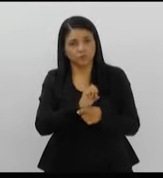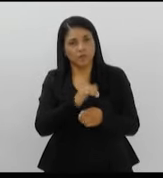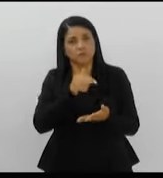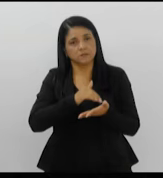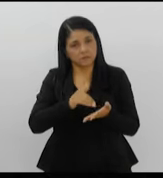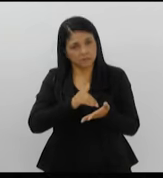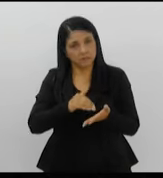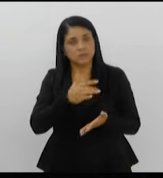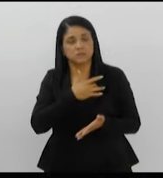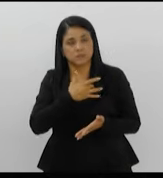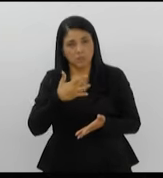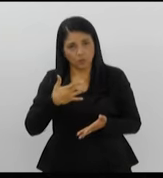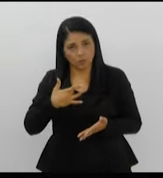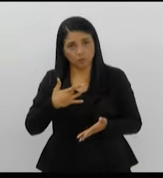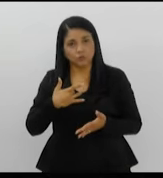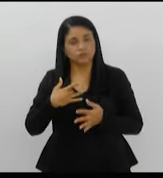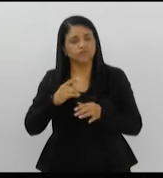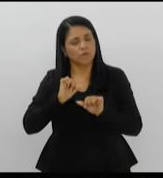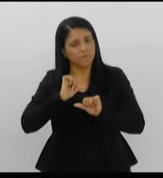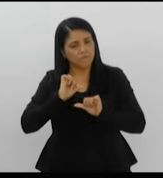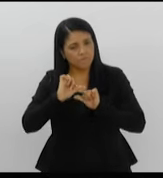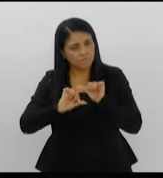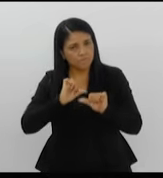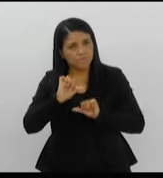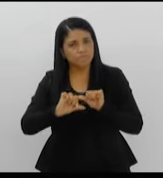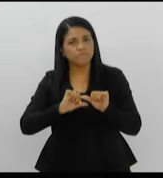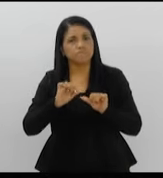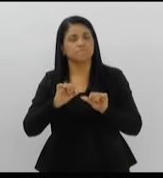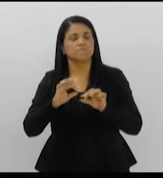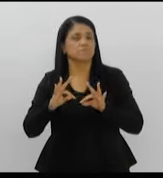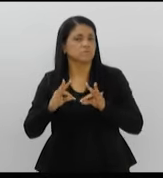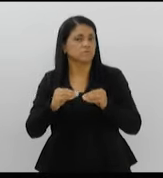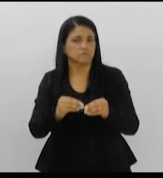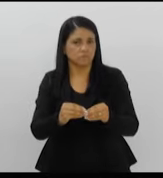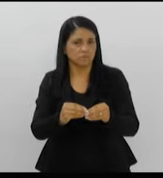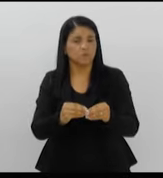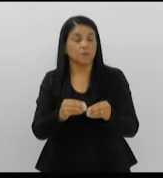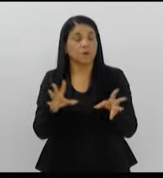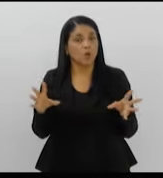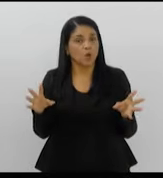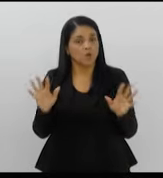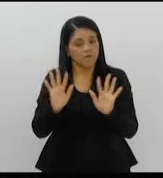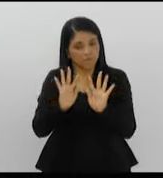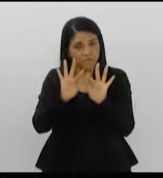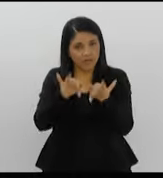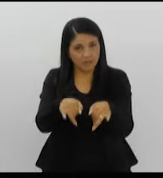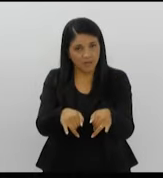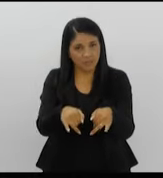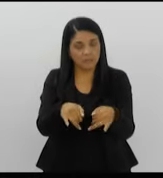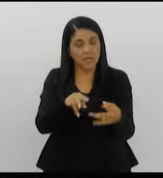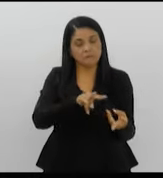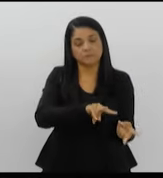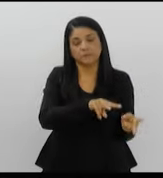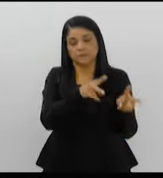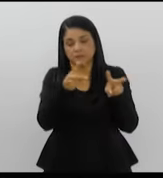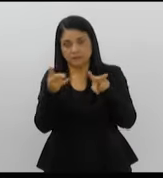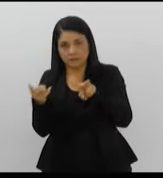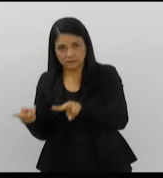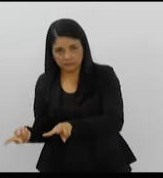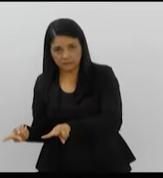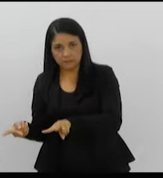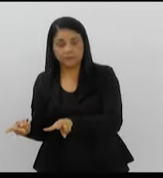Saúde, de fazer todas as diligências para concluir essa transposição e